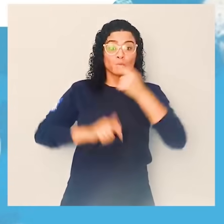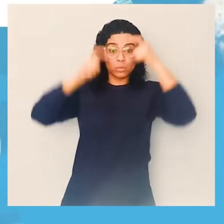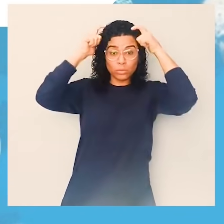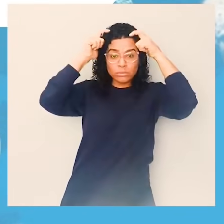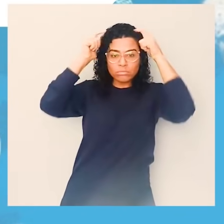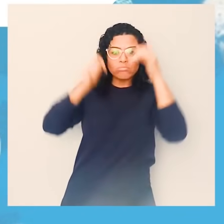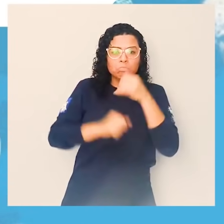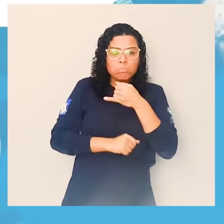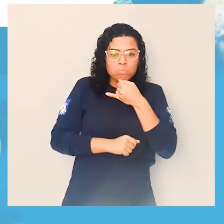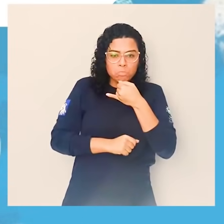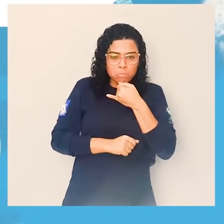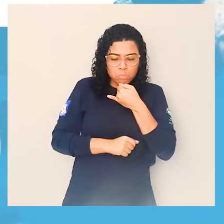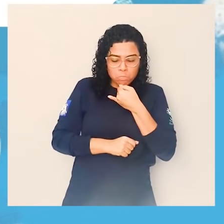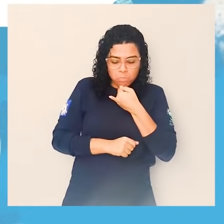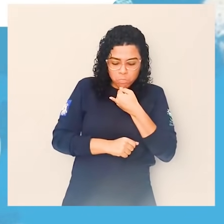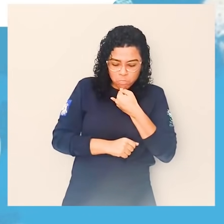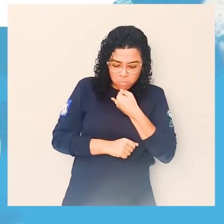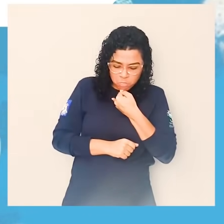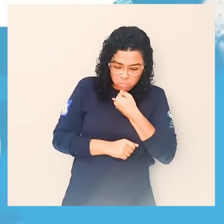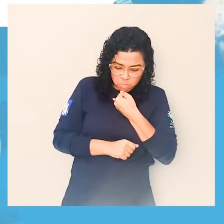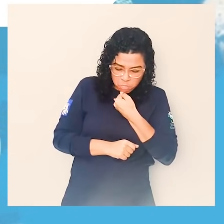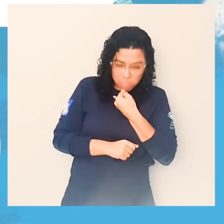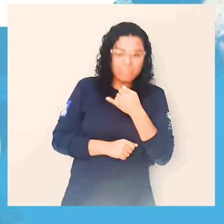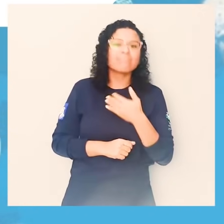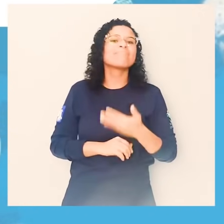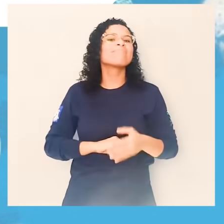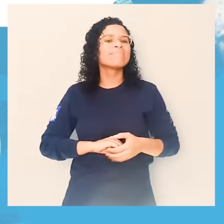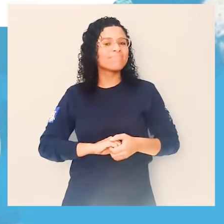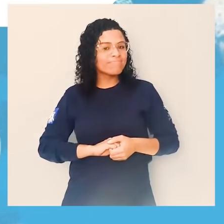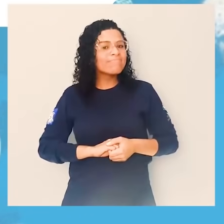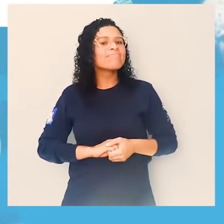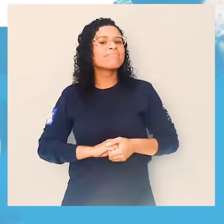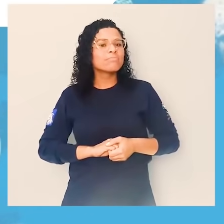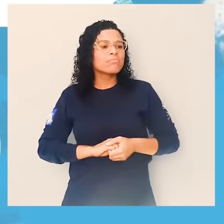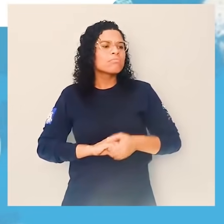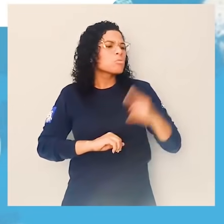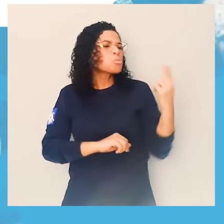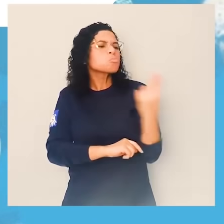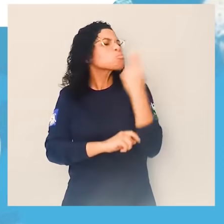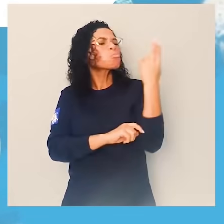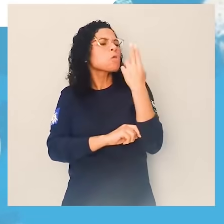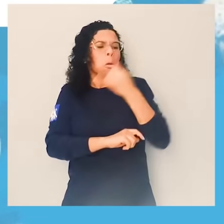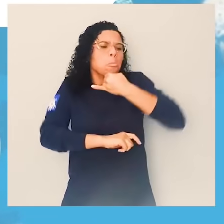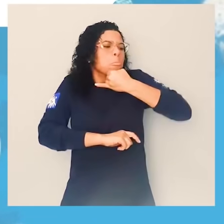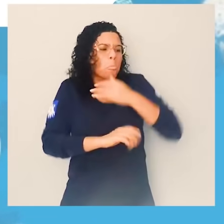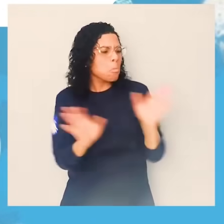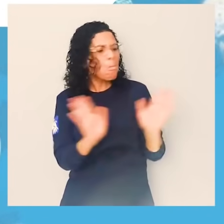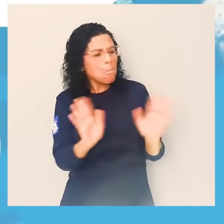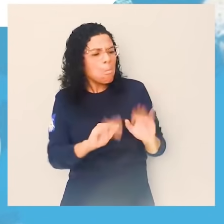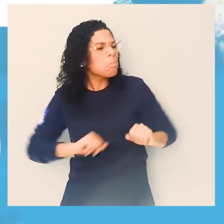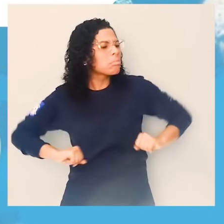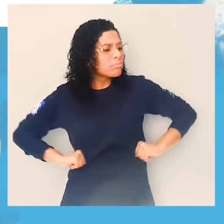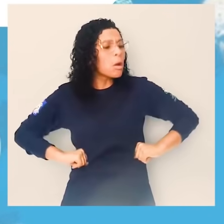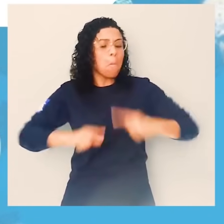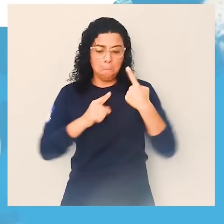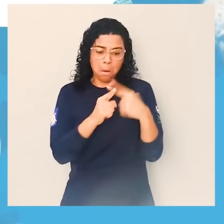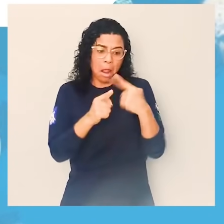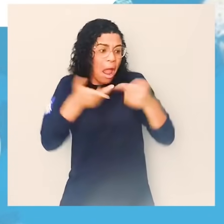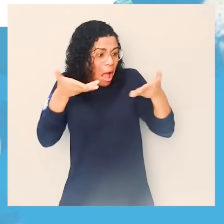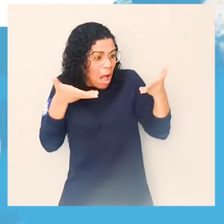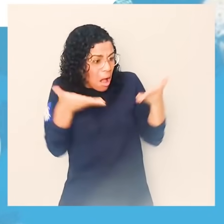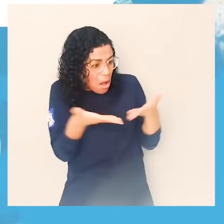reizinho baixou a cabeça, desapontado. E não adianta emburrar não, continuou o